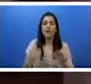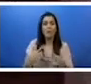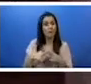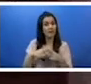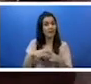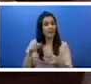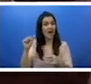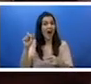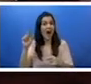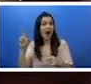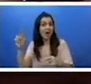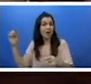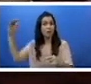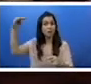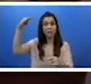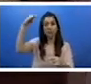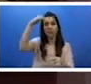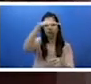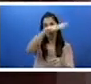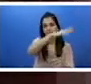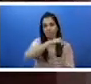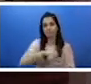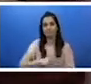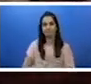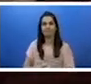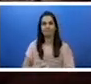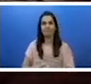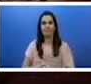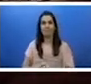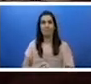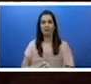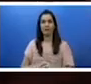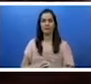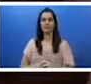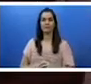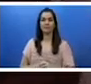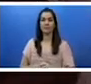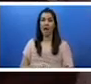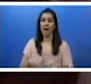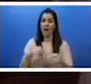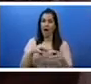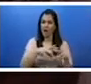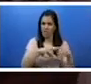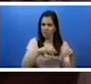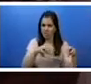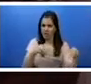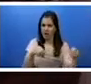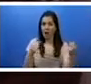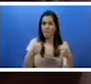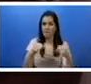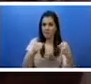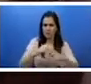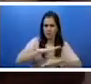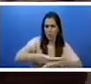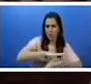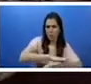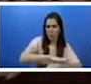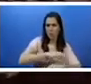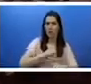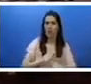ar. Agora, se o aéreo, que eles estão suspensos, a terra, os terrestres precisam de um